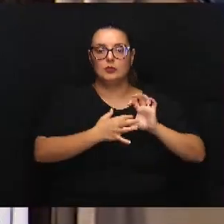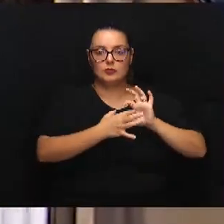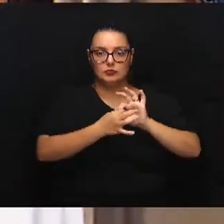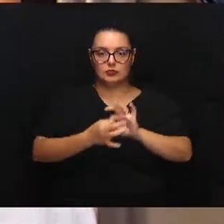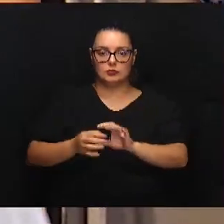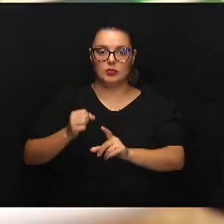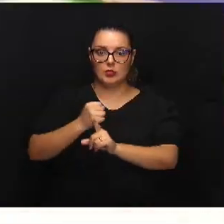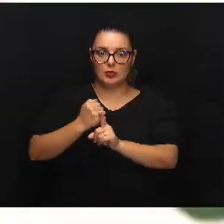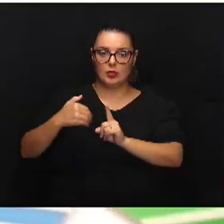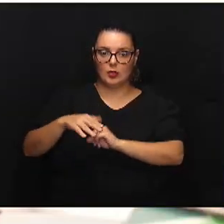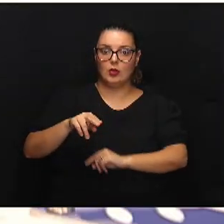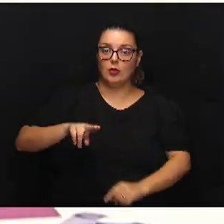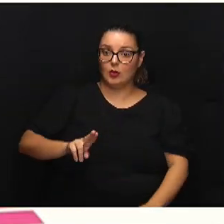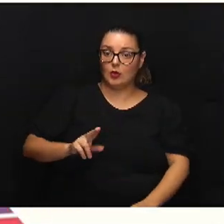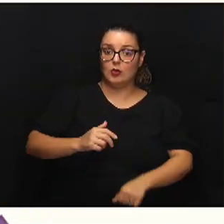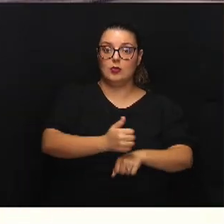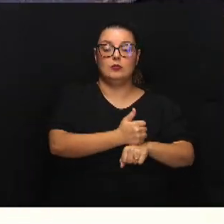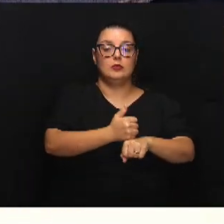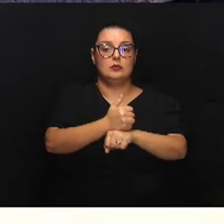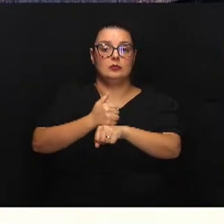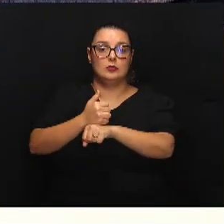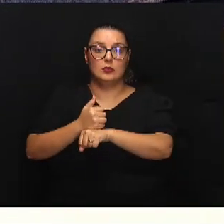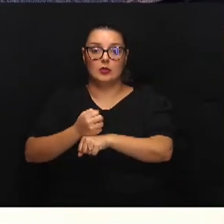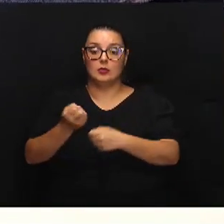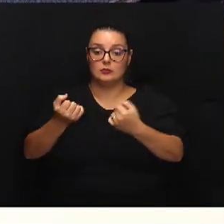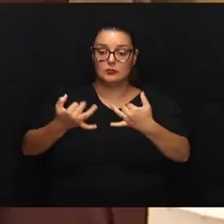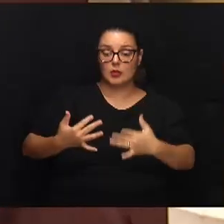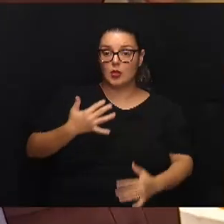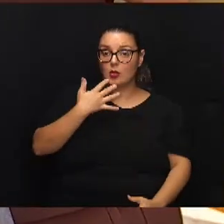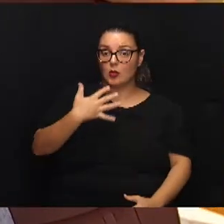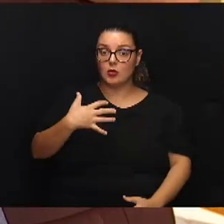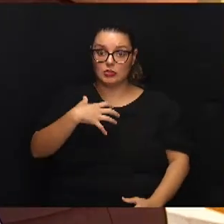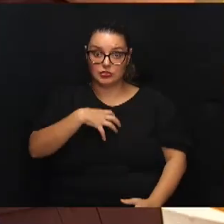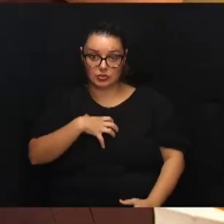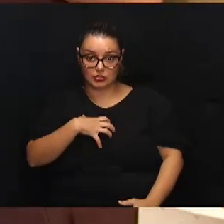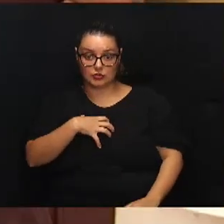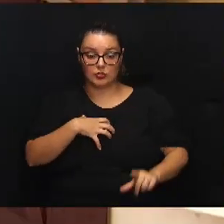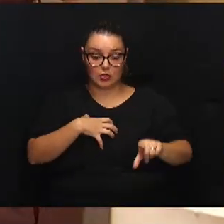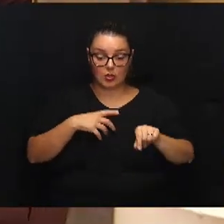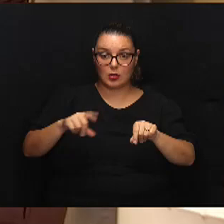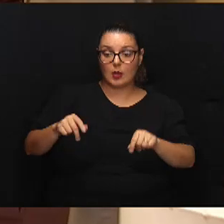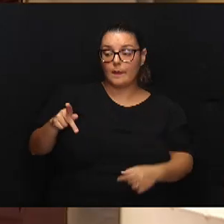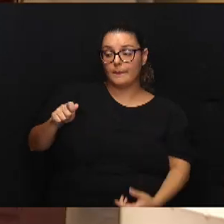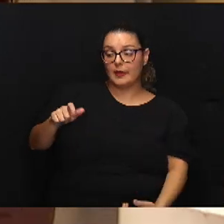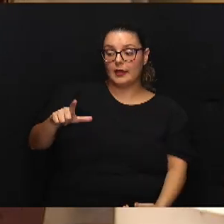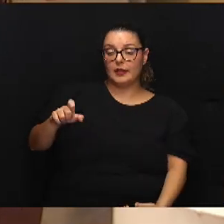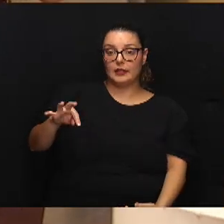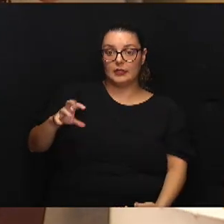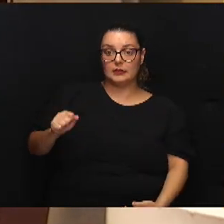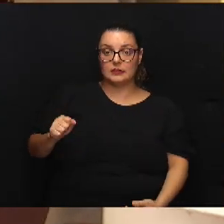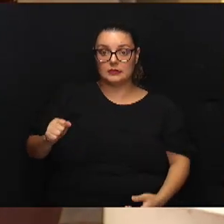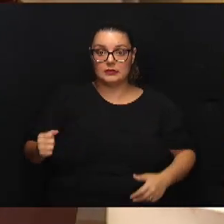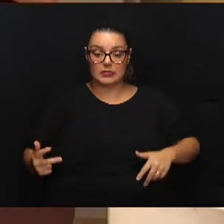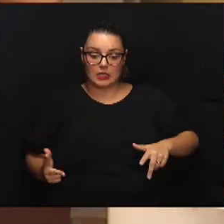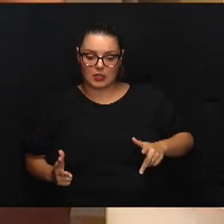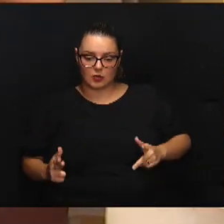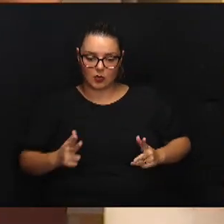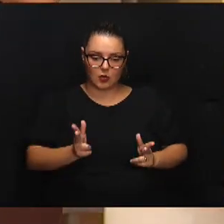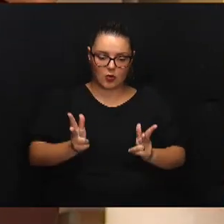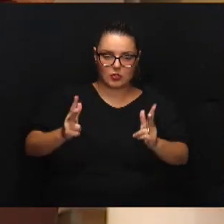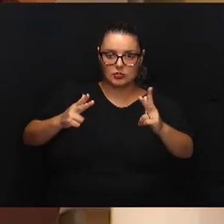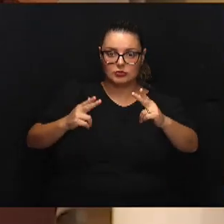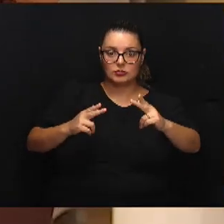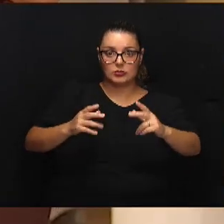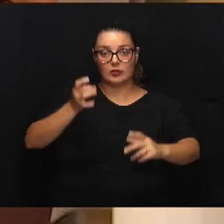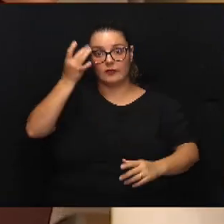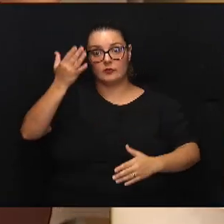ou profissional, a orientação de cores e formas, com a escolha de paletas e cortes que favoreçam a